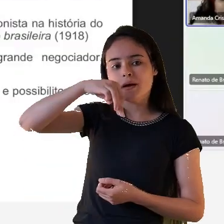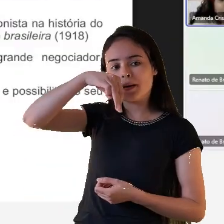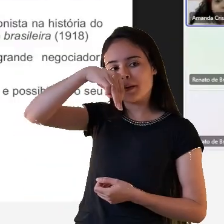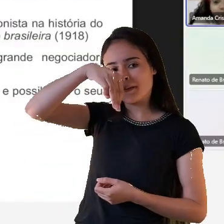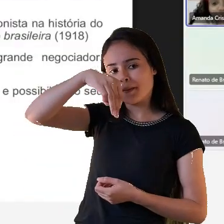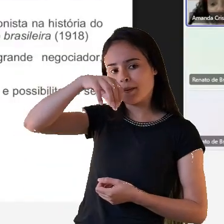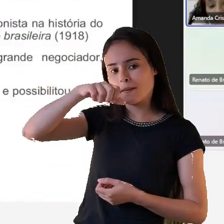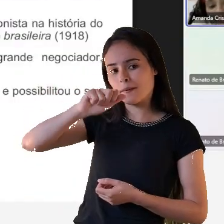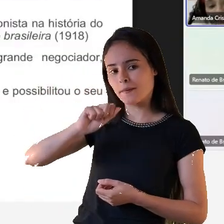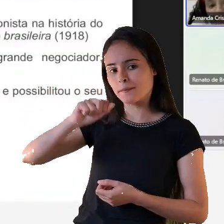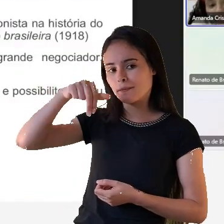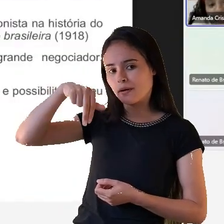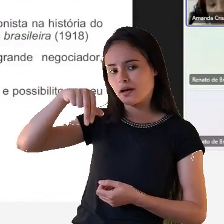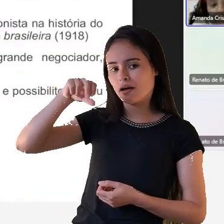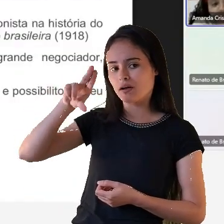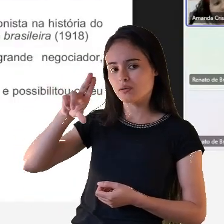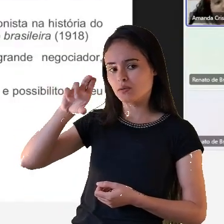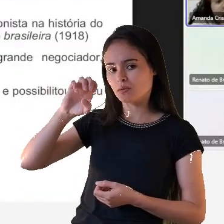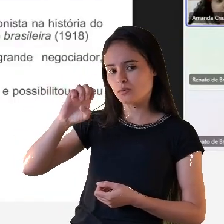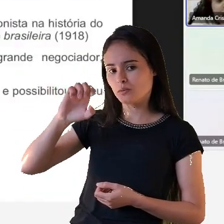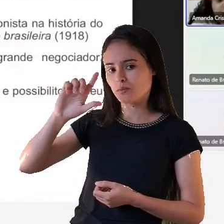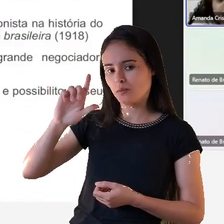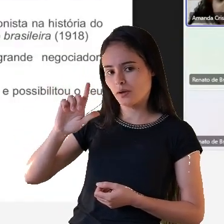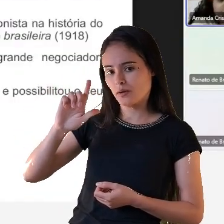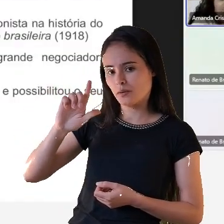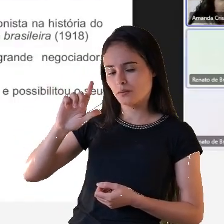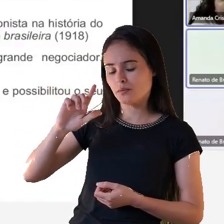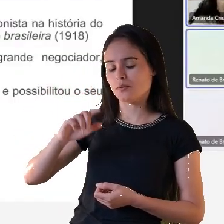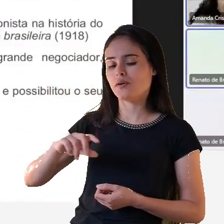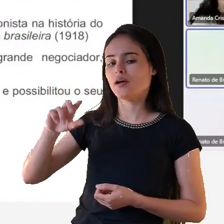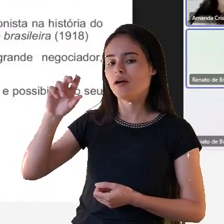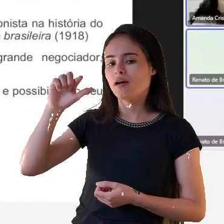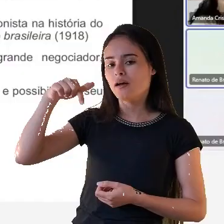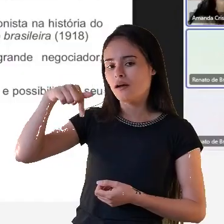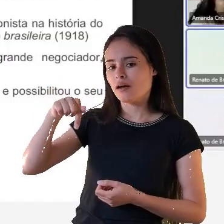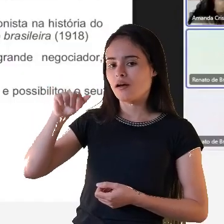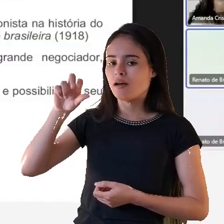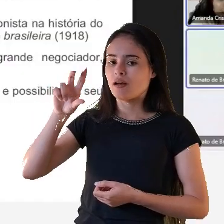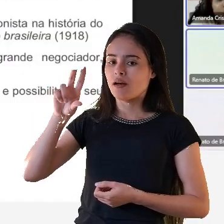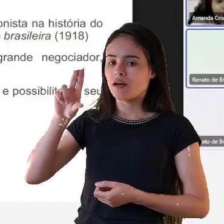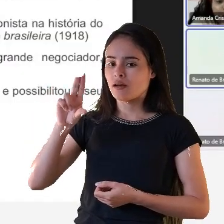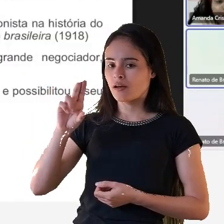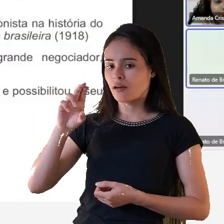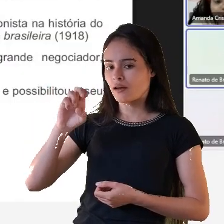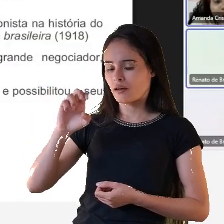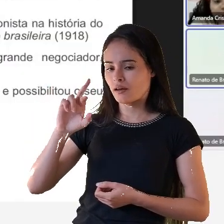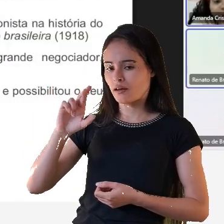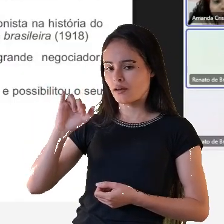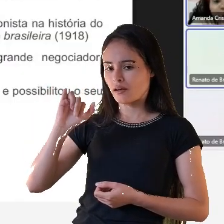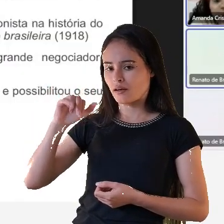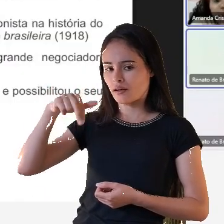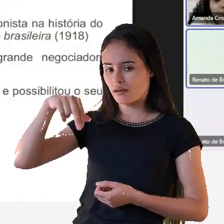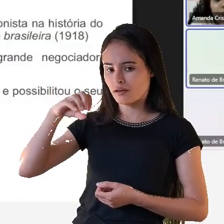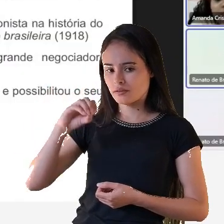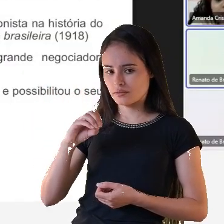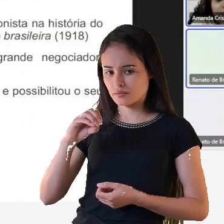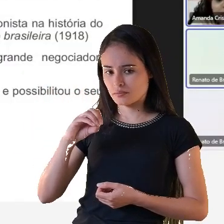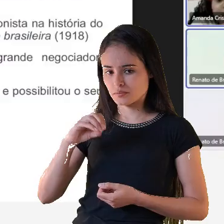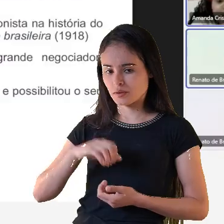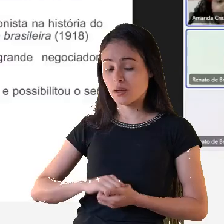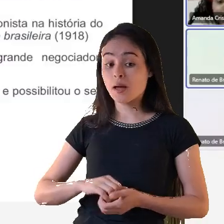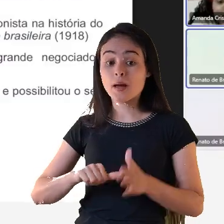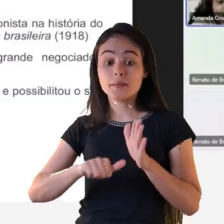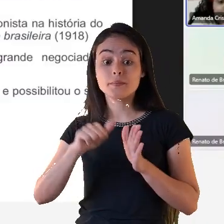como o Tiago comentou na fala dele, ele foi esse primeiro intelectual brasileiro a abordar a